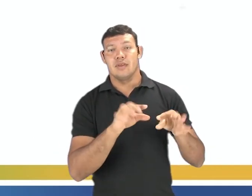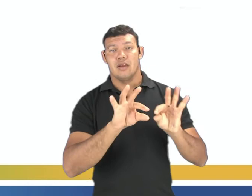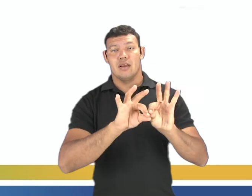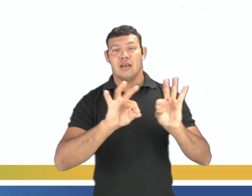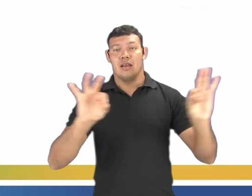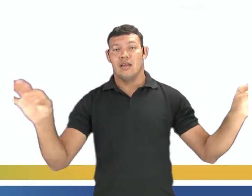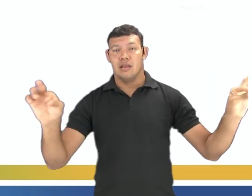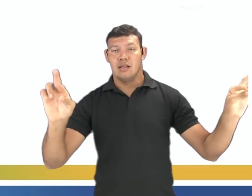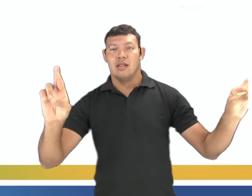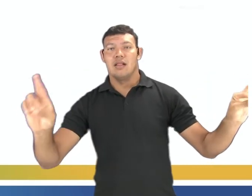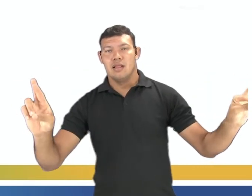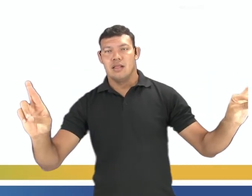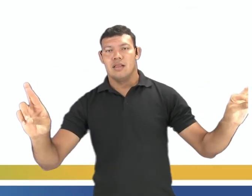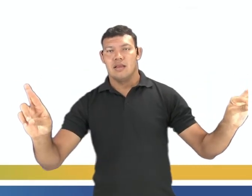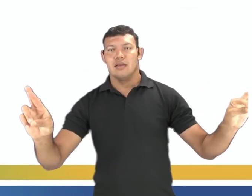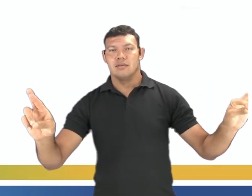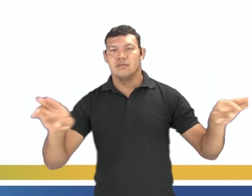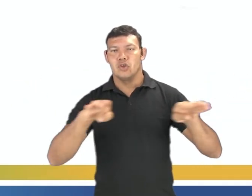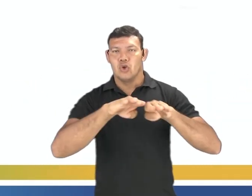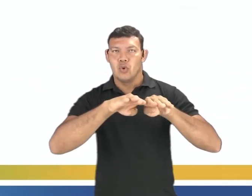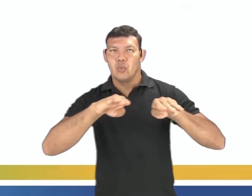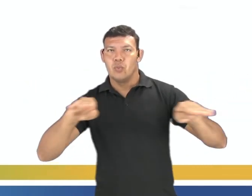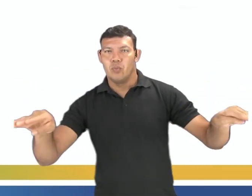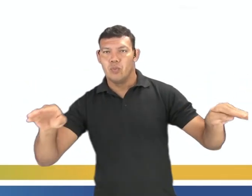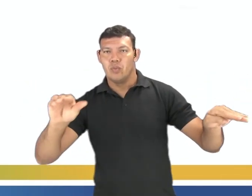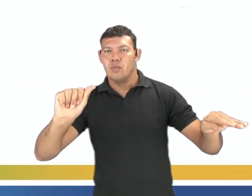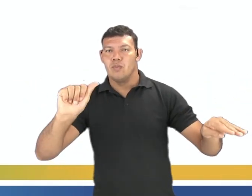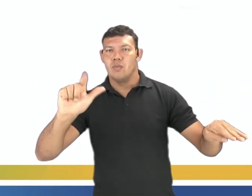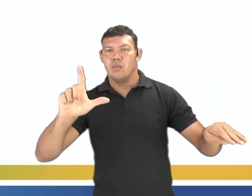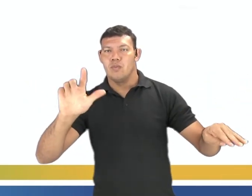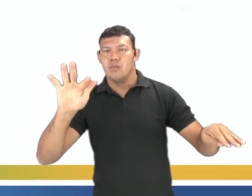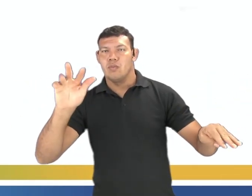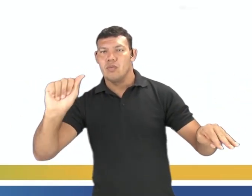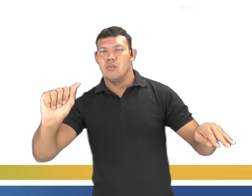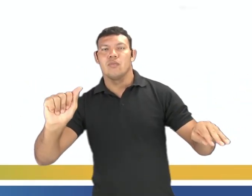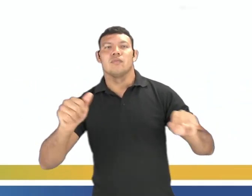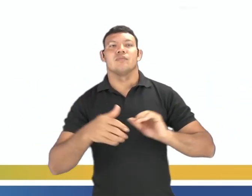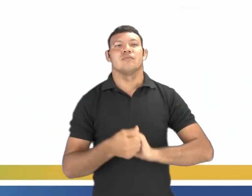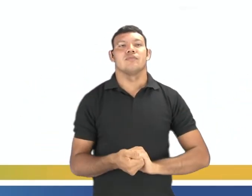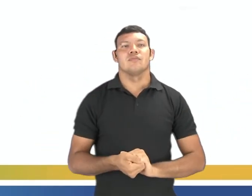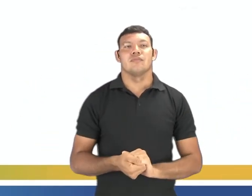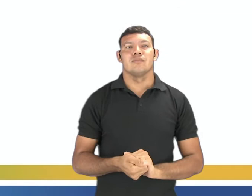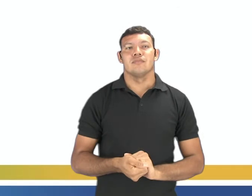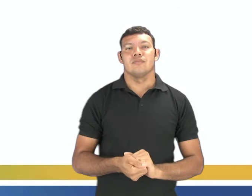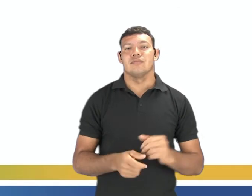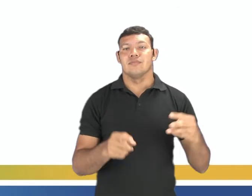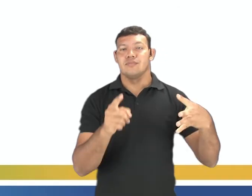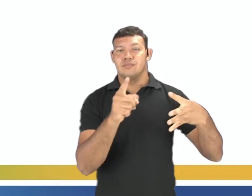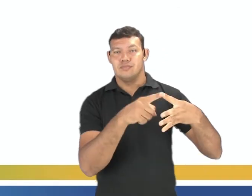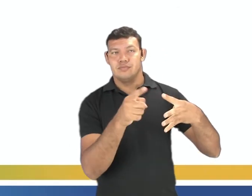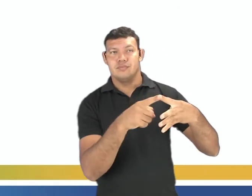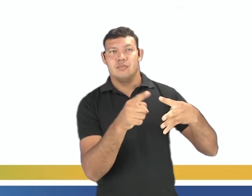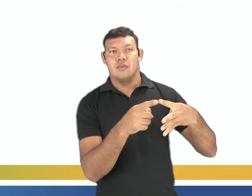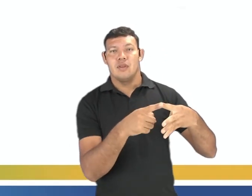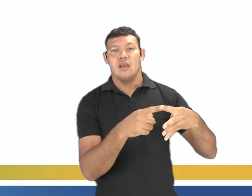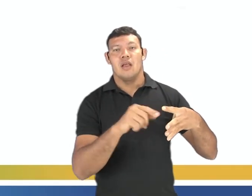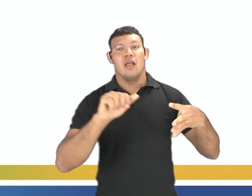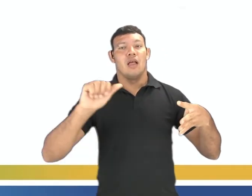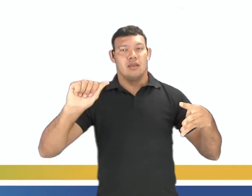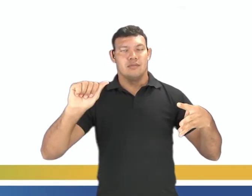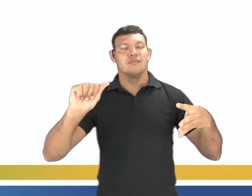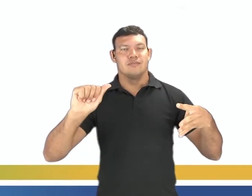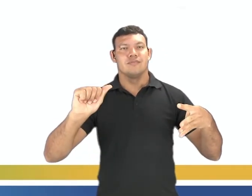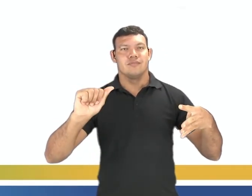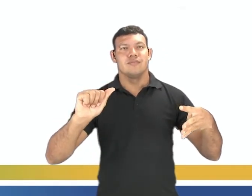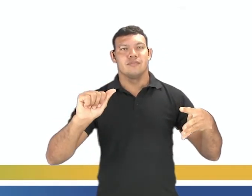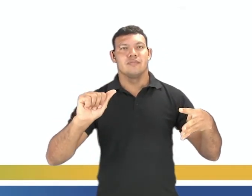e um plano alfa transportes aparecer da seguinte maneira primeiro caso meu r tem